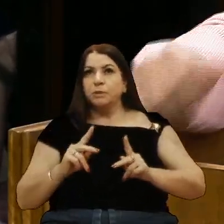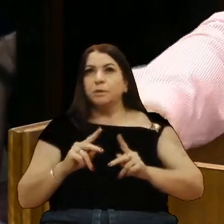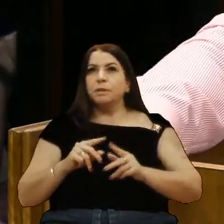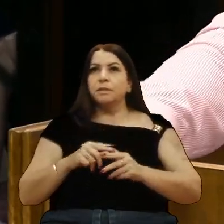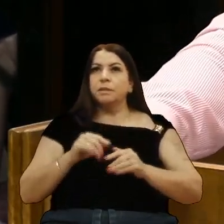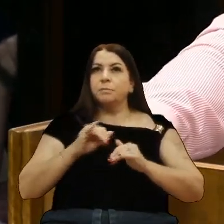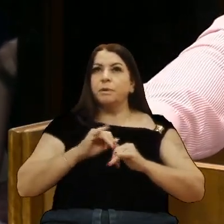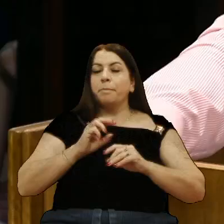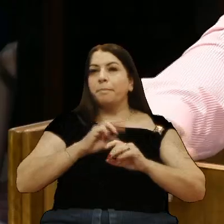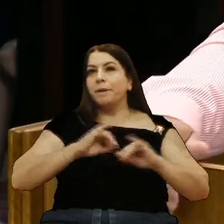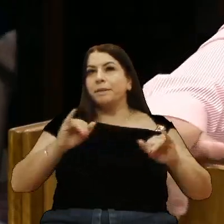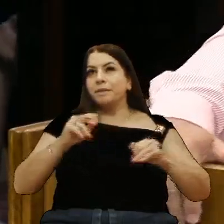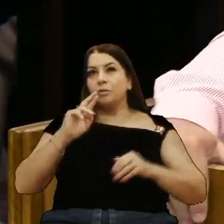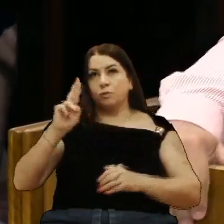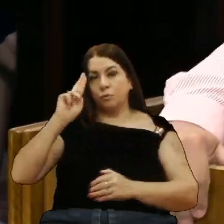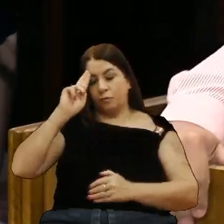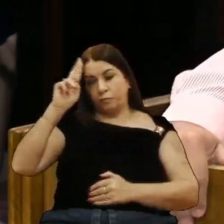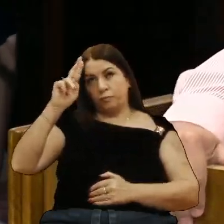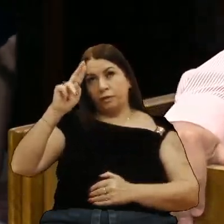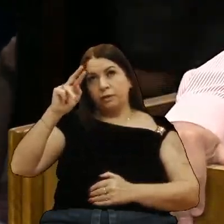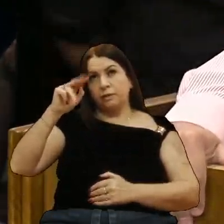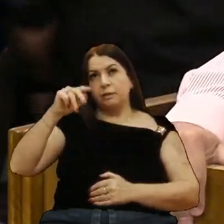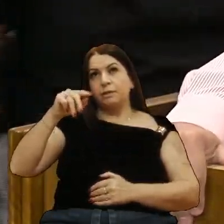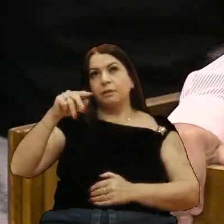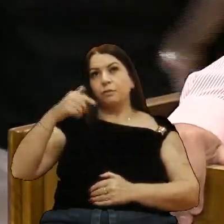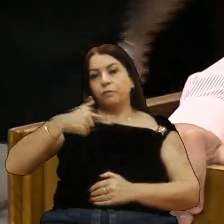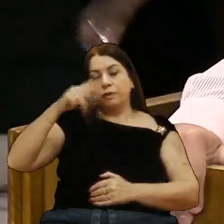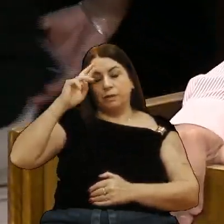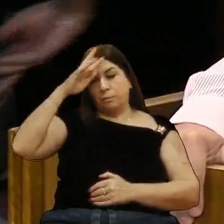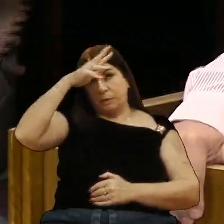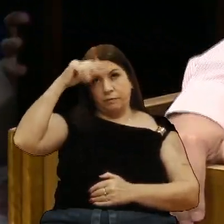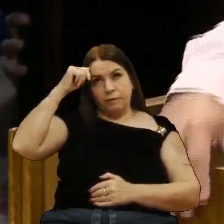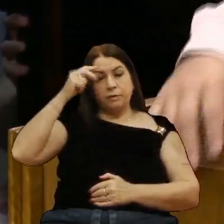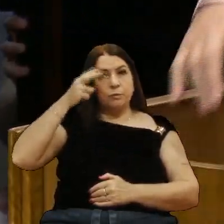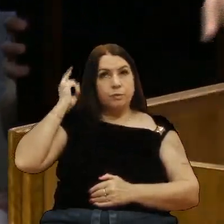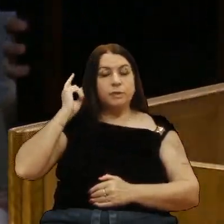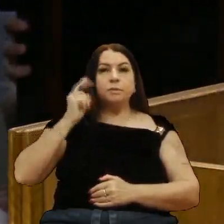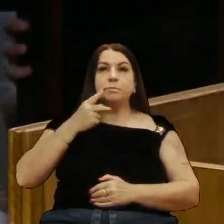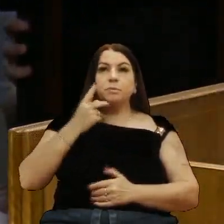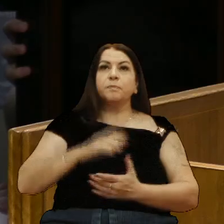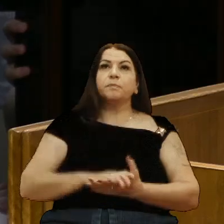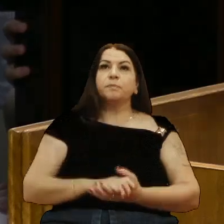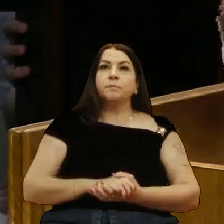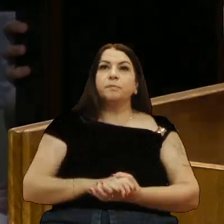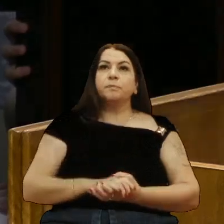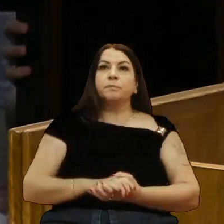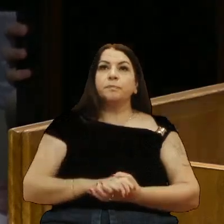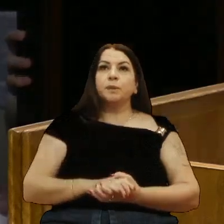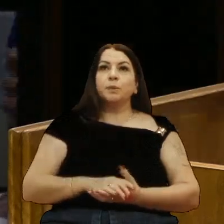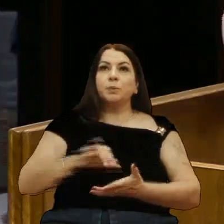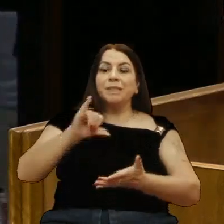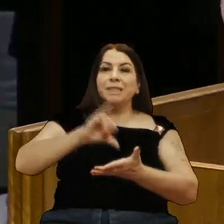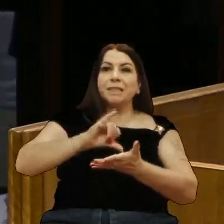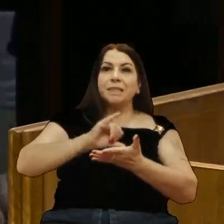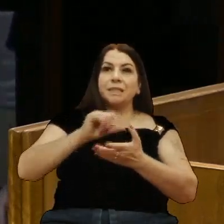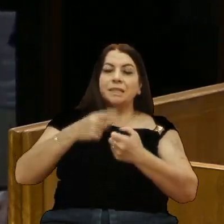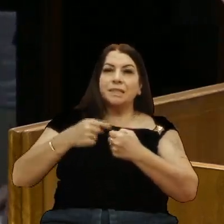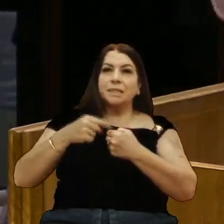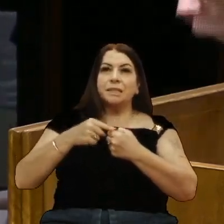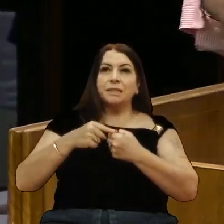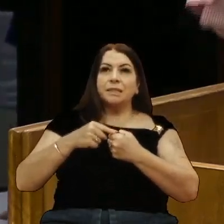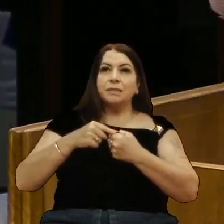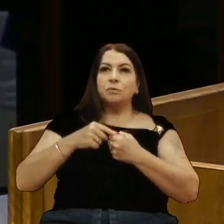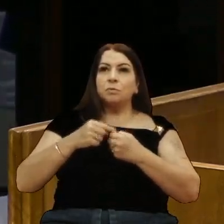uma mensagem ao vice-prefeito Edson Nespolo, estava na correria, mas o centro da cidade